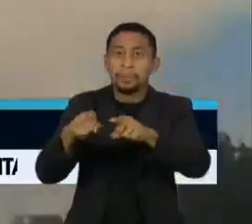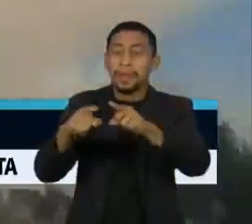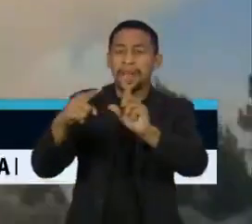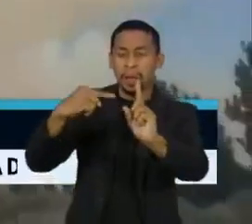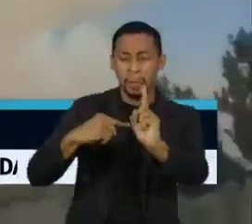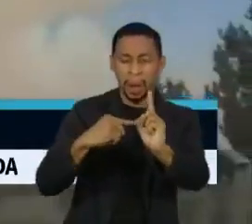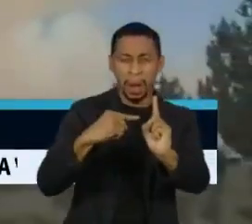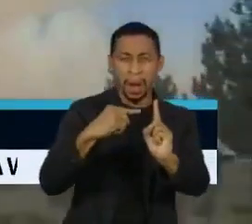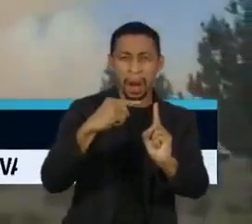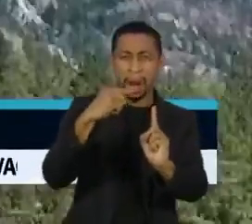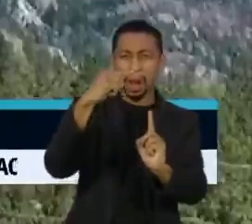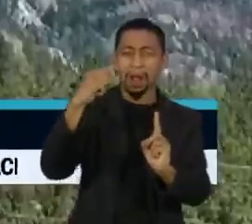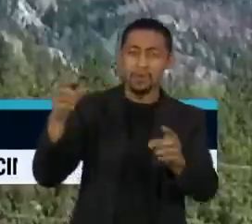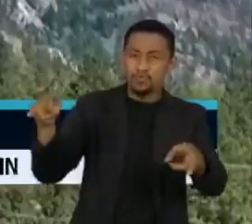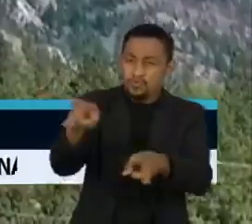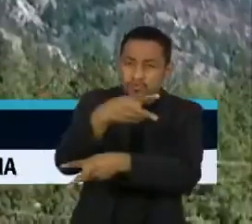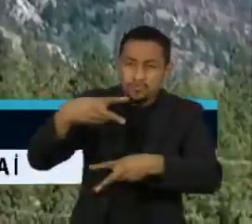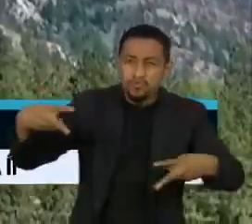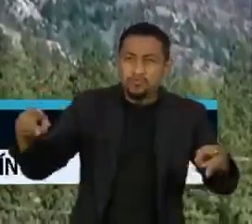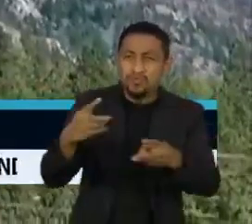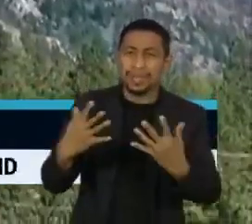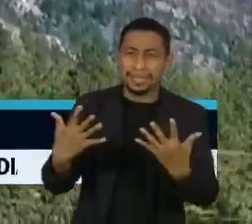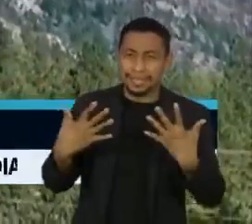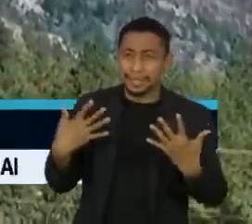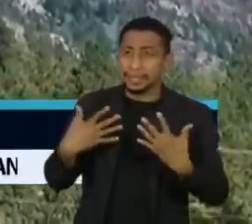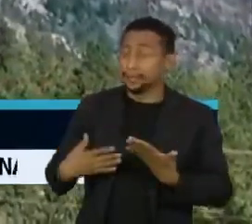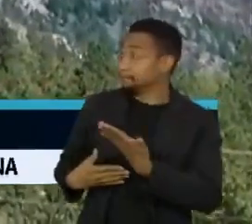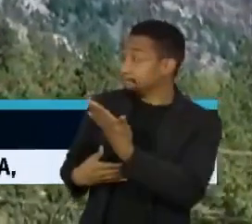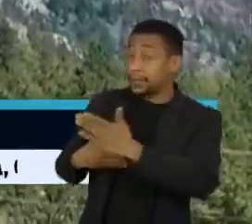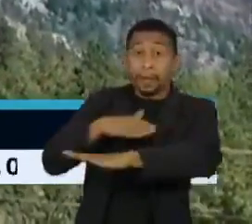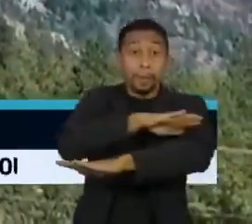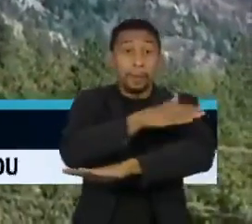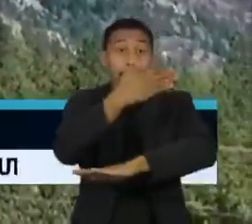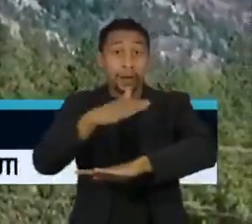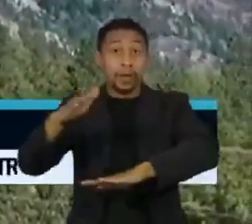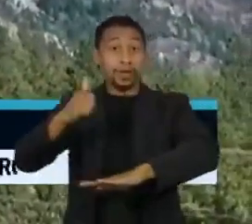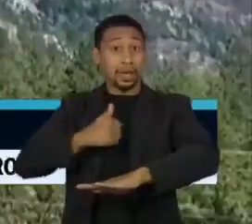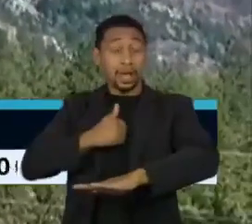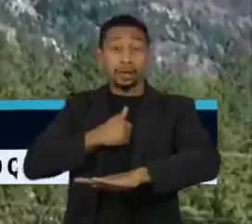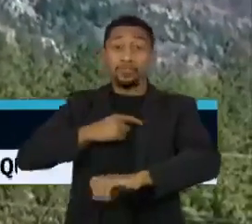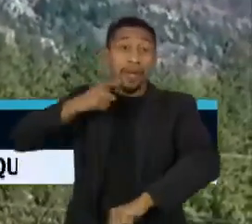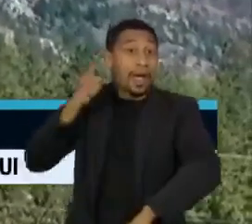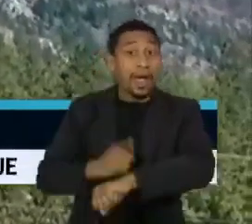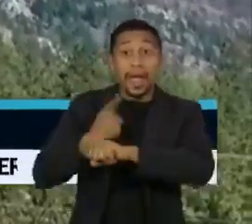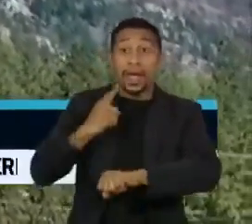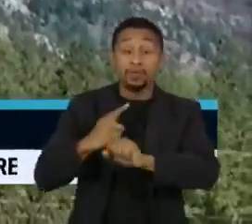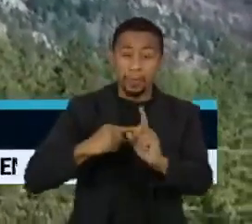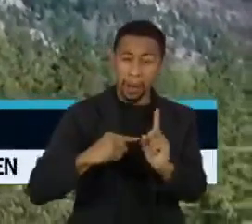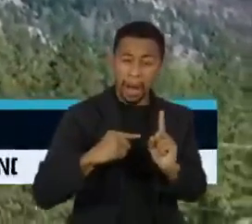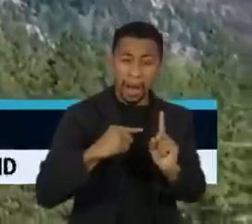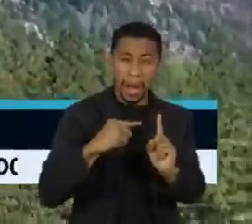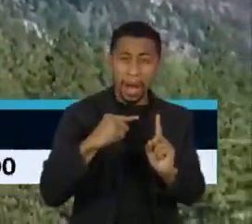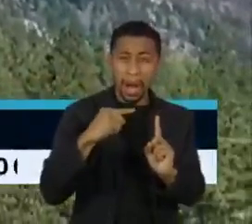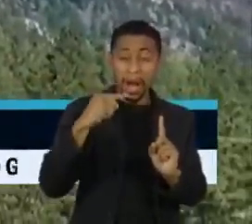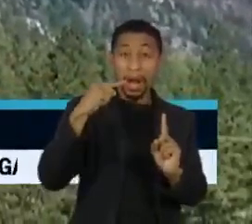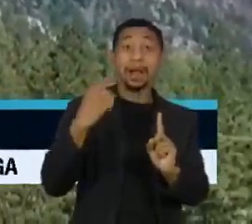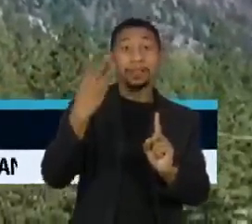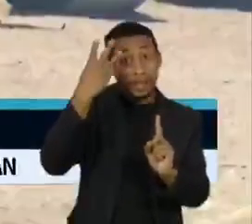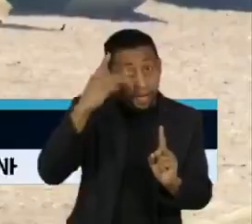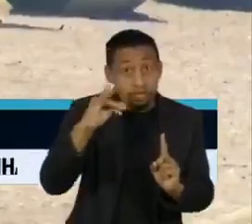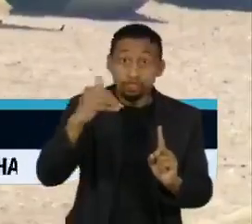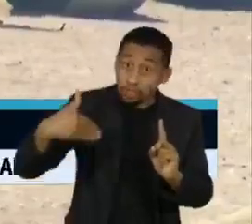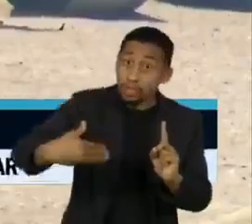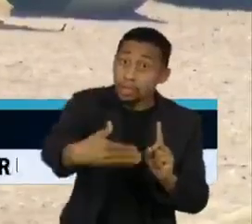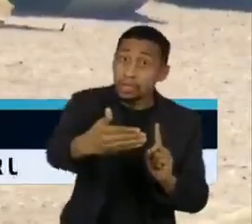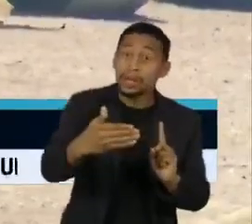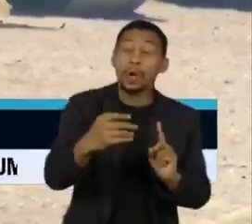na Califórnia. No Canadá, a montanhosa Litton bateu recorde de temperatura pelo terceiro dia